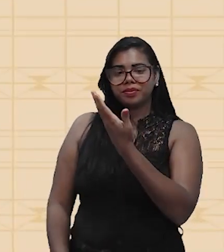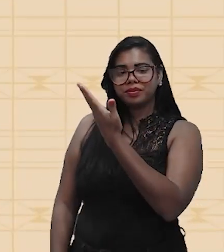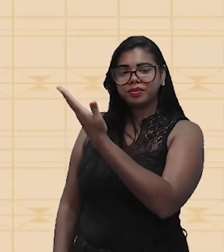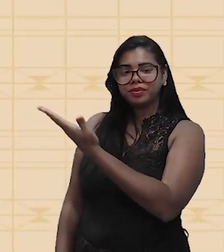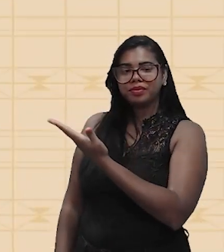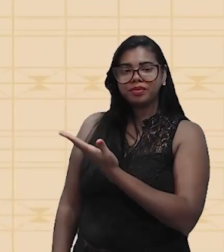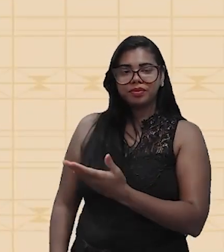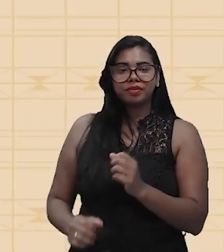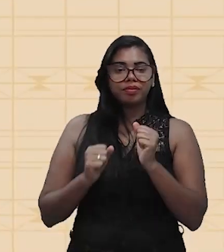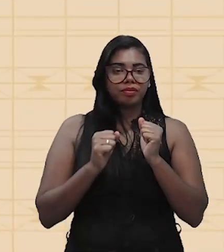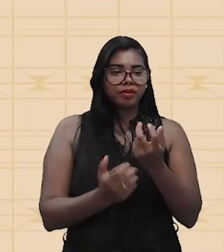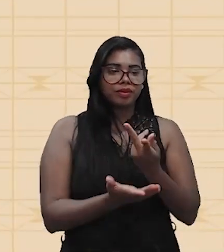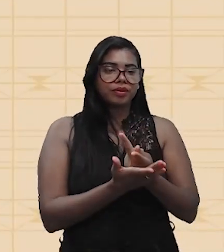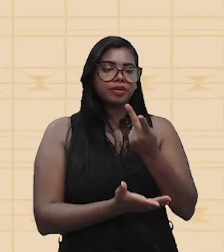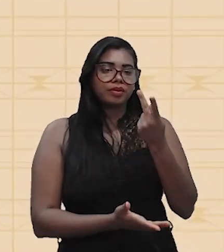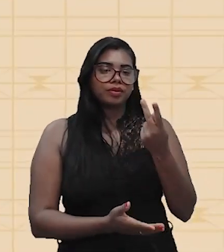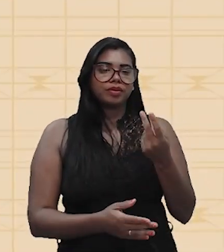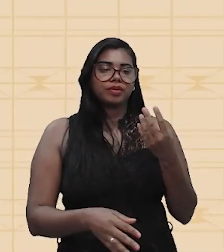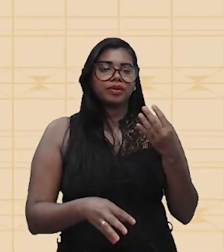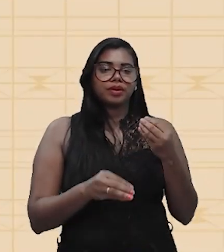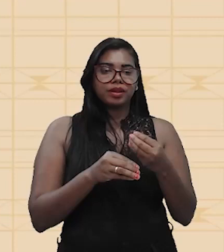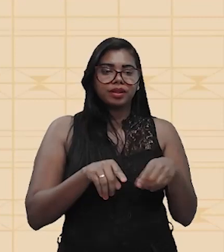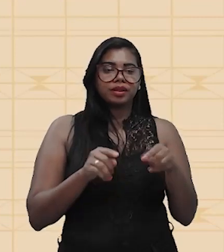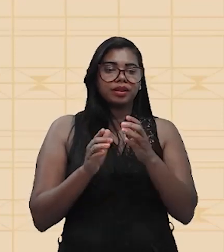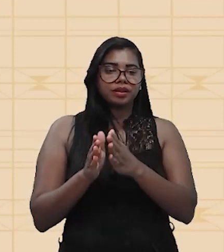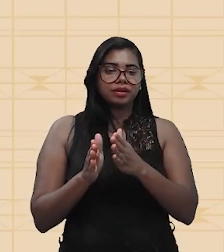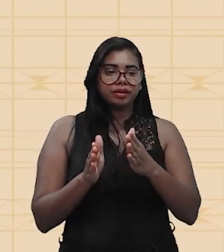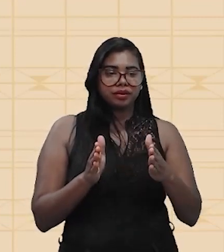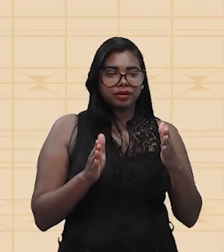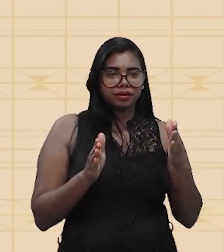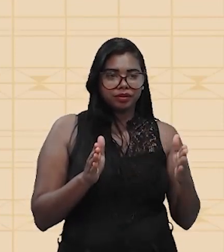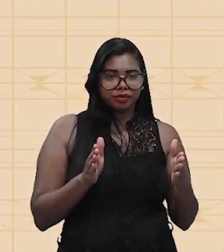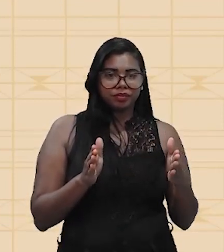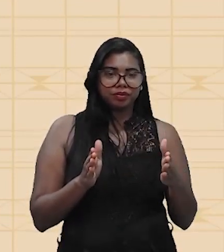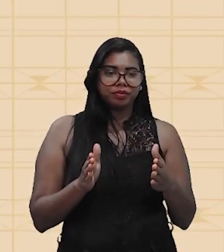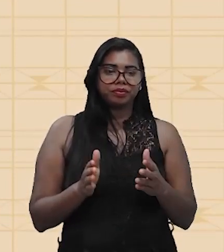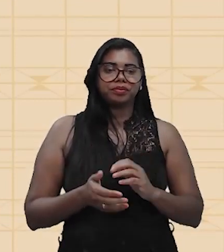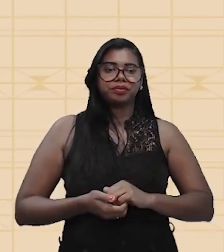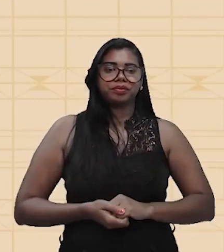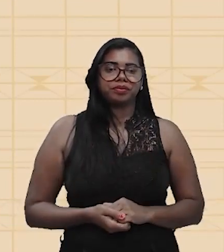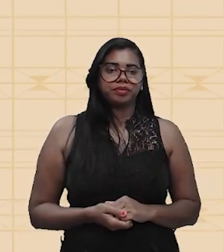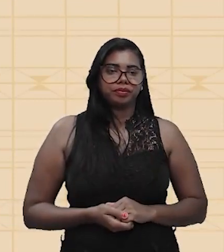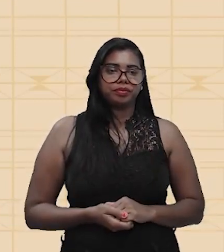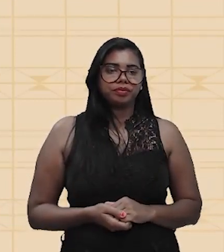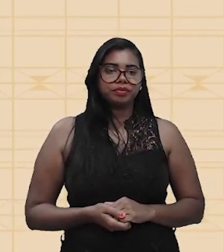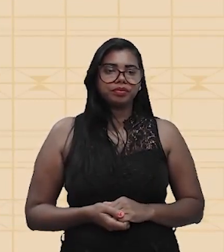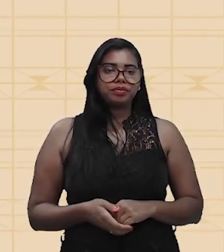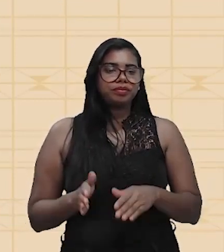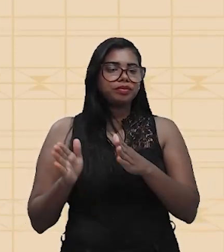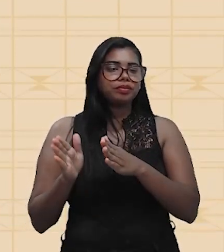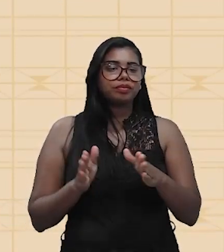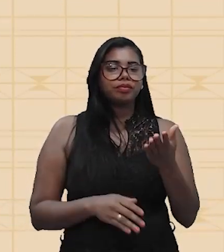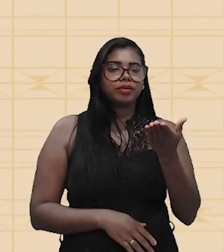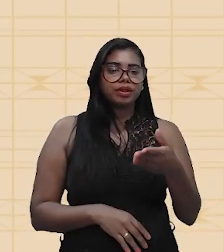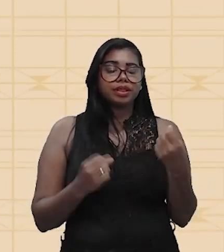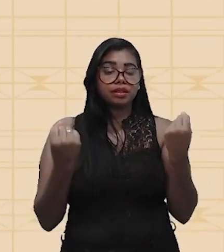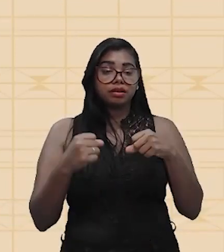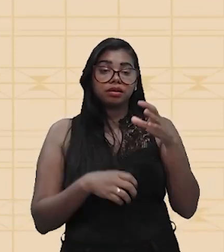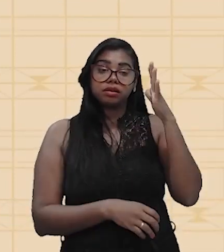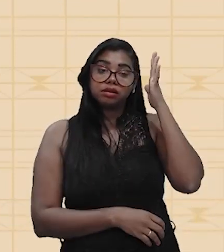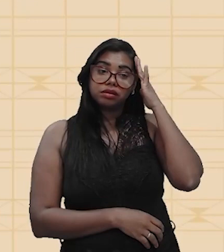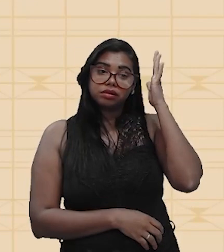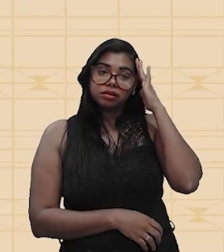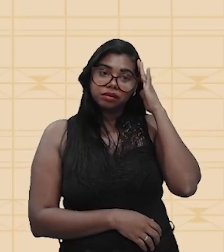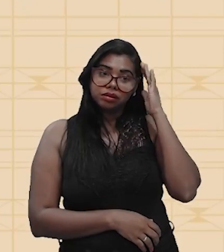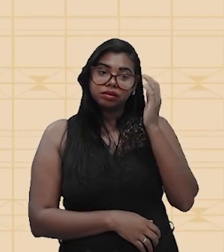pode ser ligada em série ou em paralelo. Quando a ligação é em série, o que você precisa entender é que a corrente elétrica